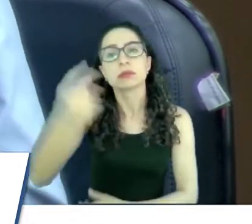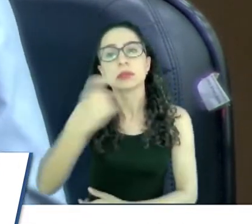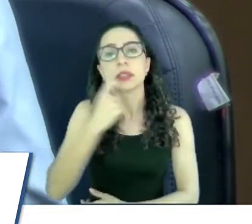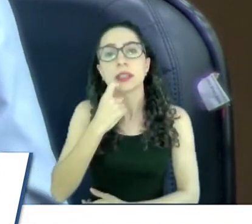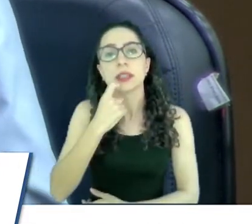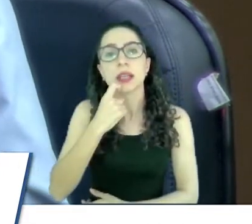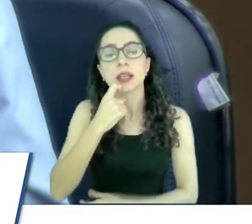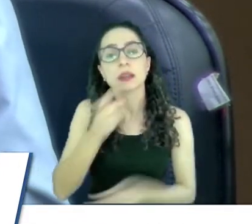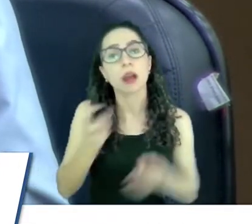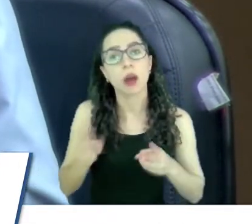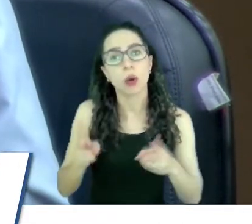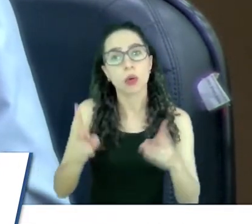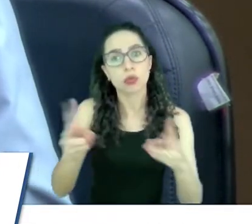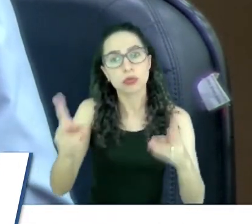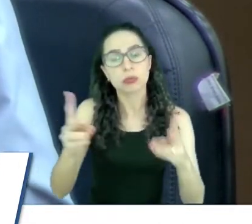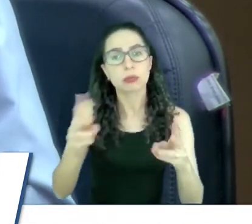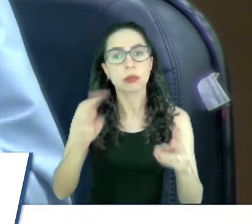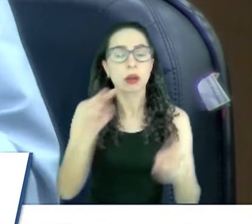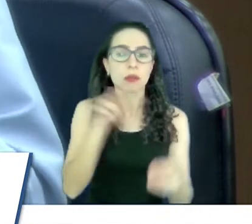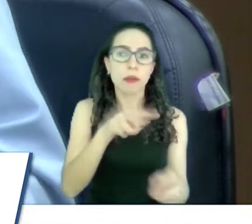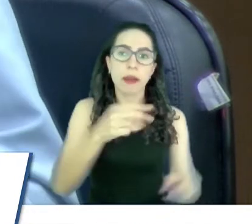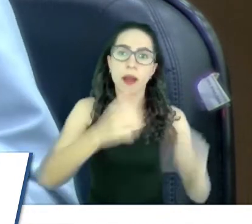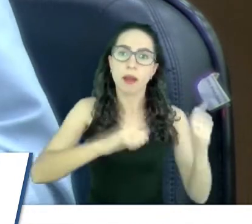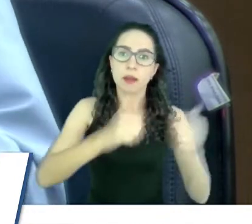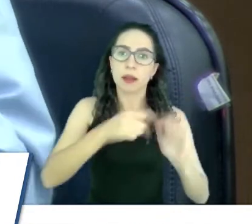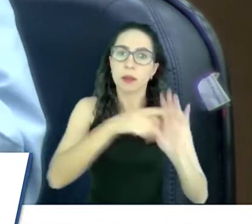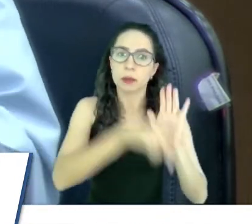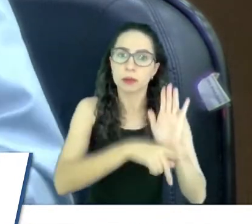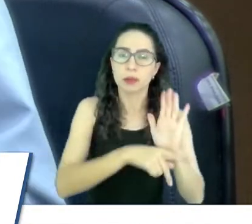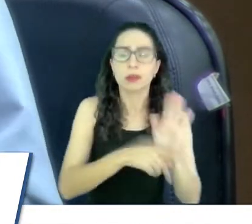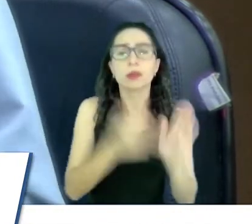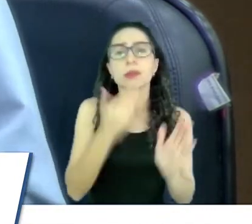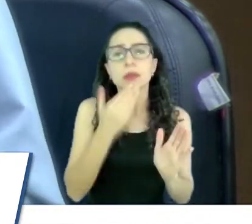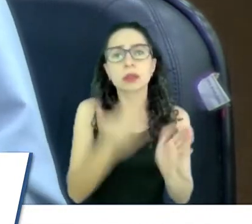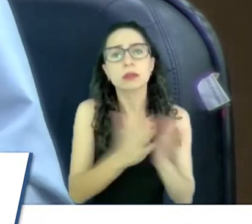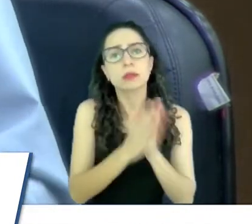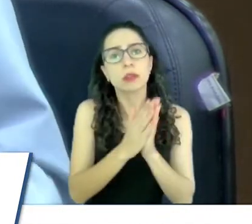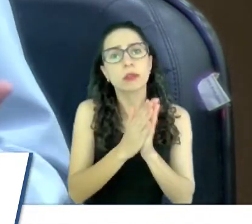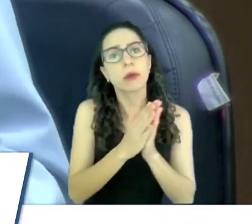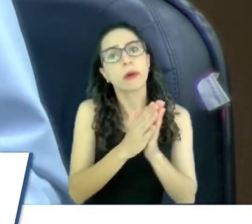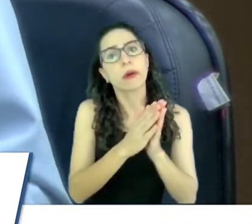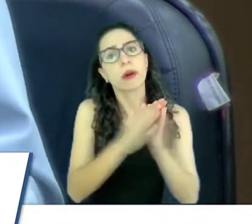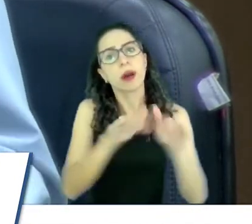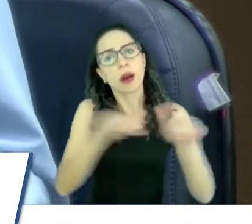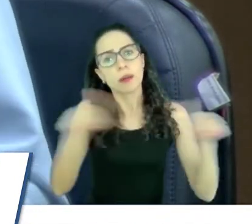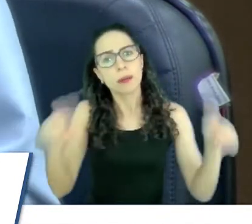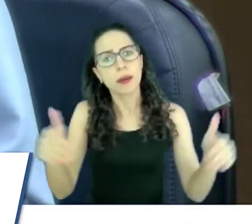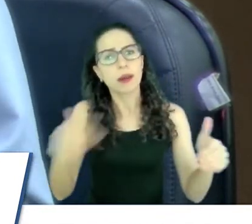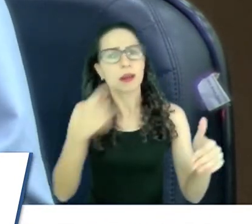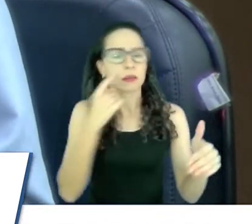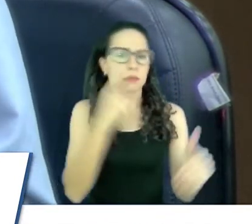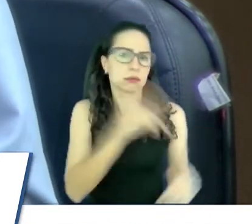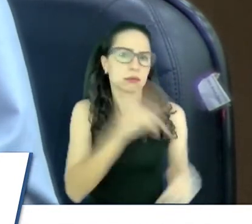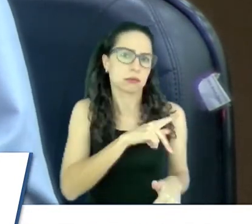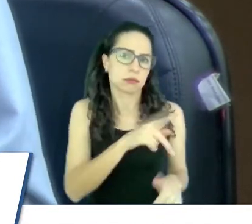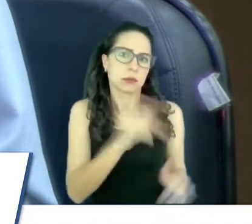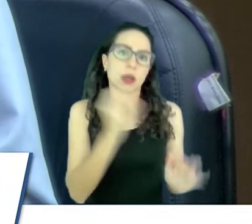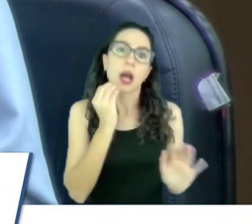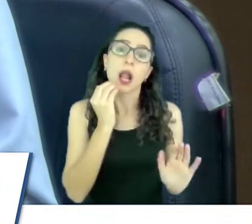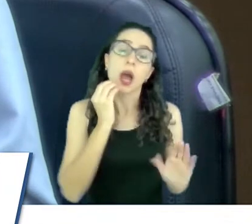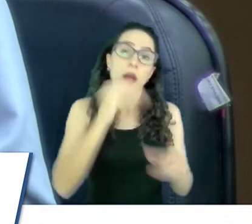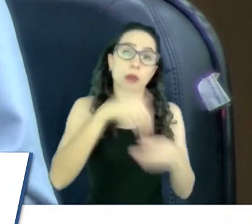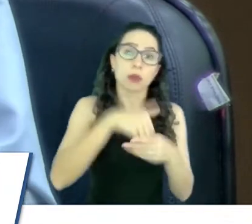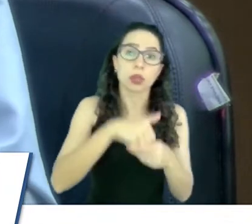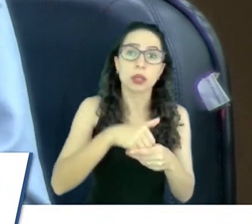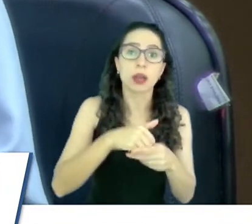continuidade da apreciação dos projetos. Então eu gostaria que Vossa Excelência visse a gente, e lógico, né, vai ter que ser votado, mas eu acho que com